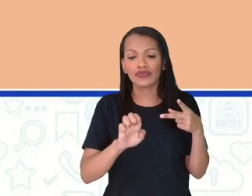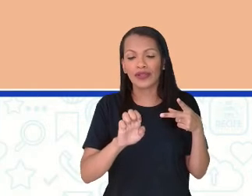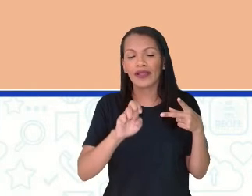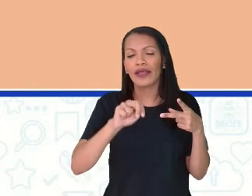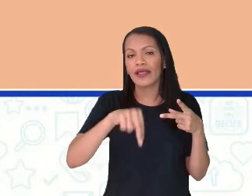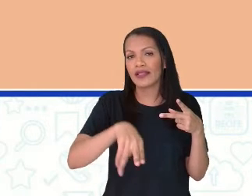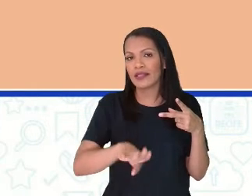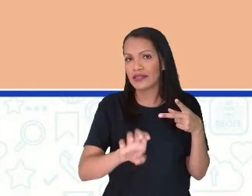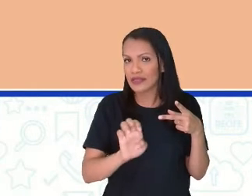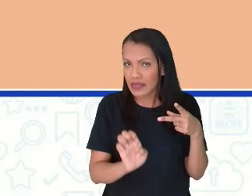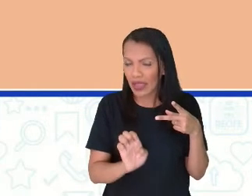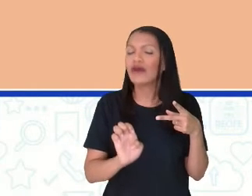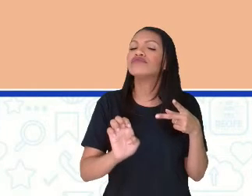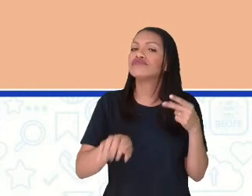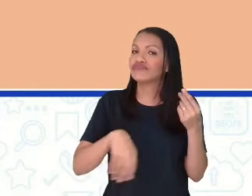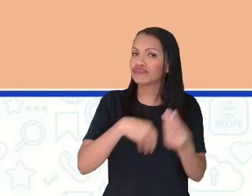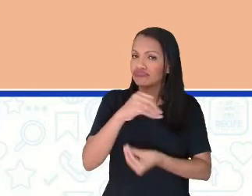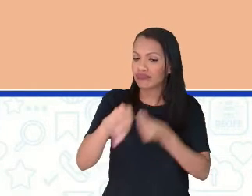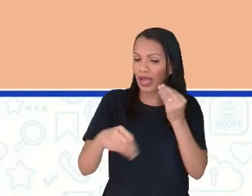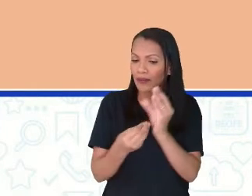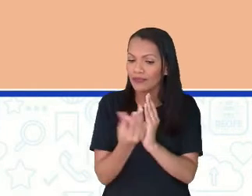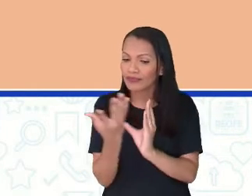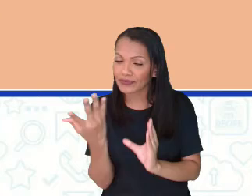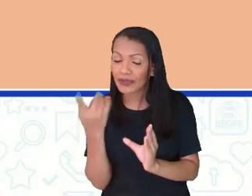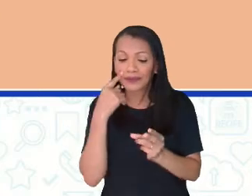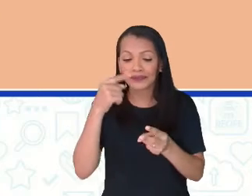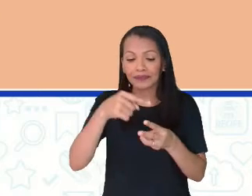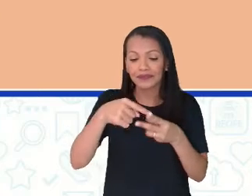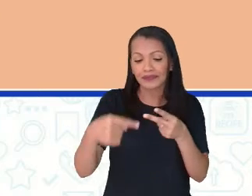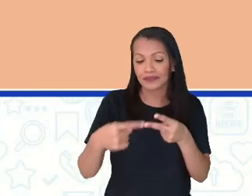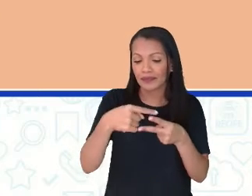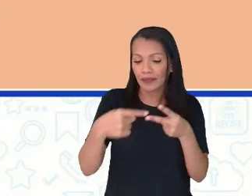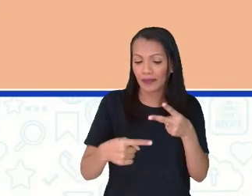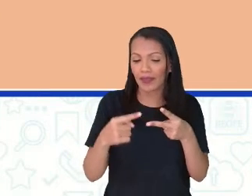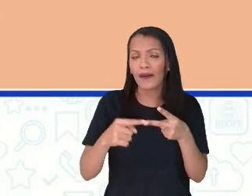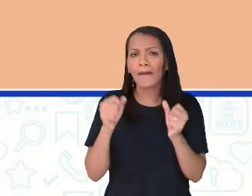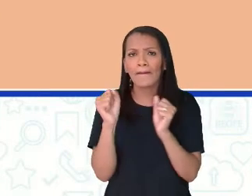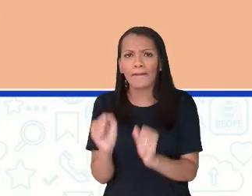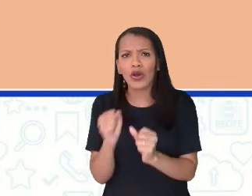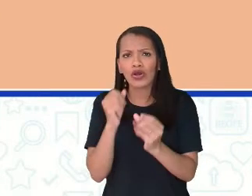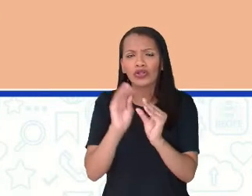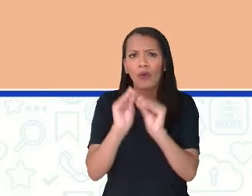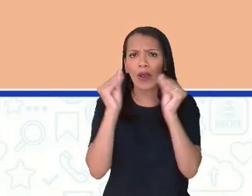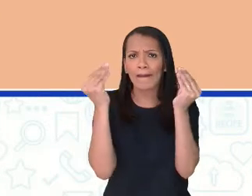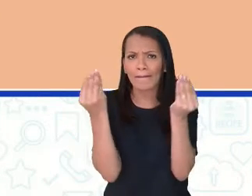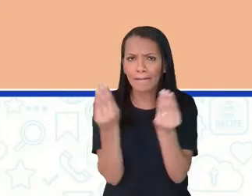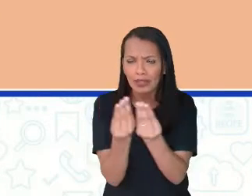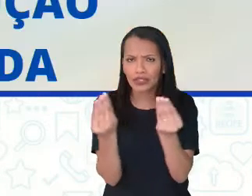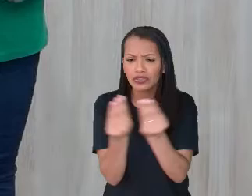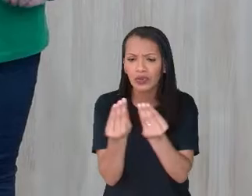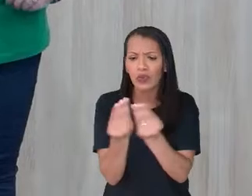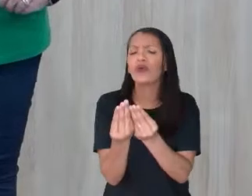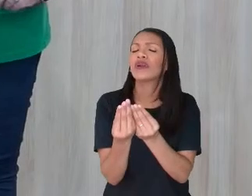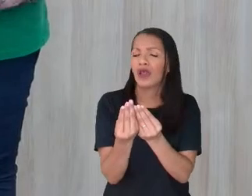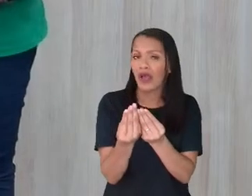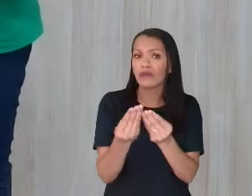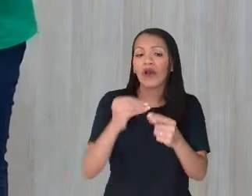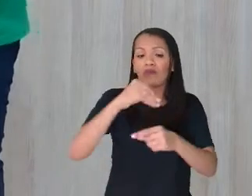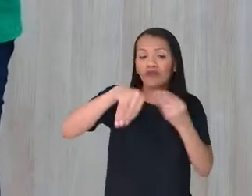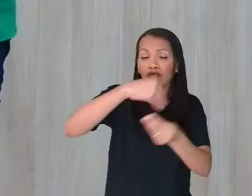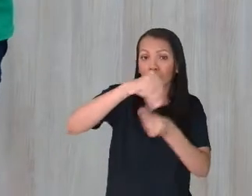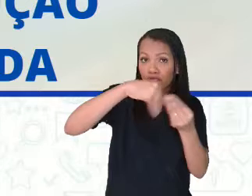hoje nós vamos ver a separação de mistura homogênea, que diz que é uma solução que apresenta uma única fase. O que é que nós temos